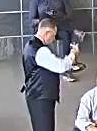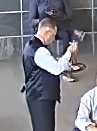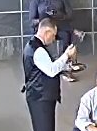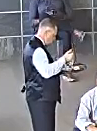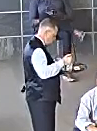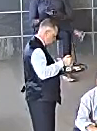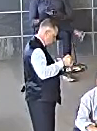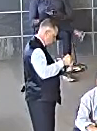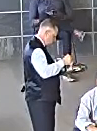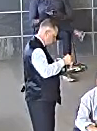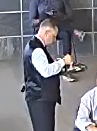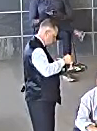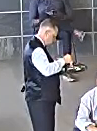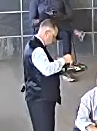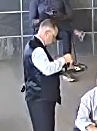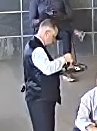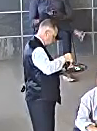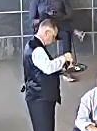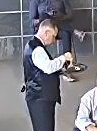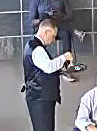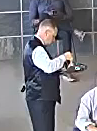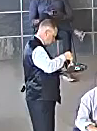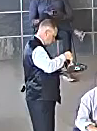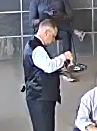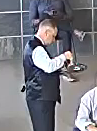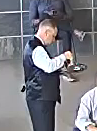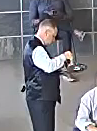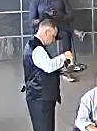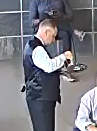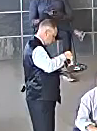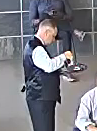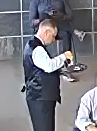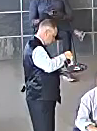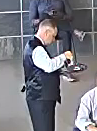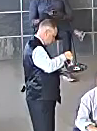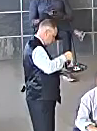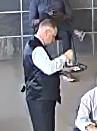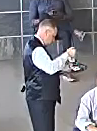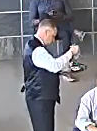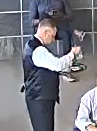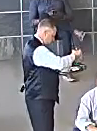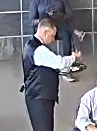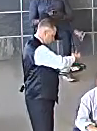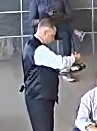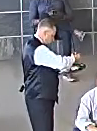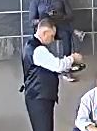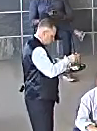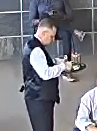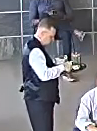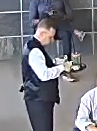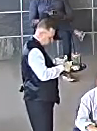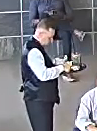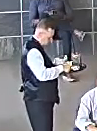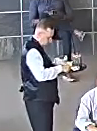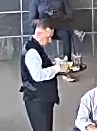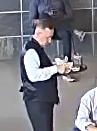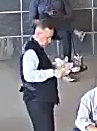dialogam e quando há desejo de avançar, a via